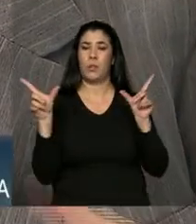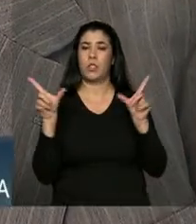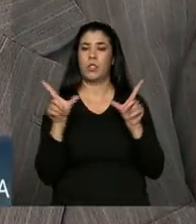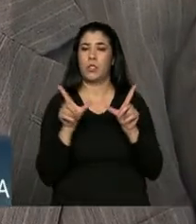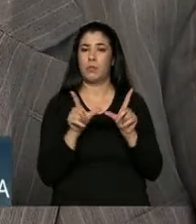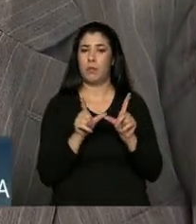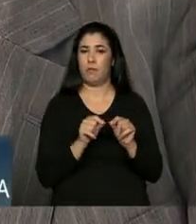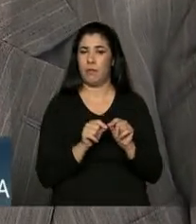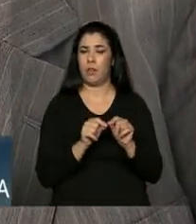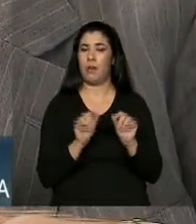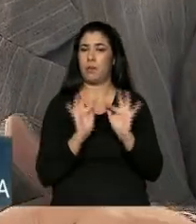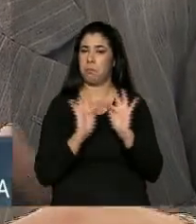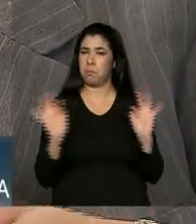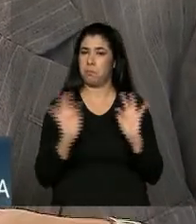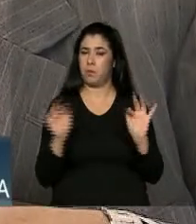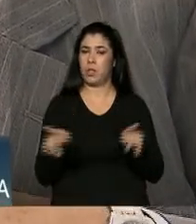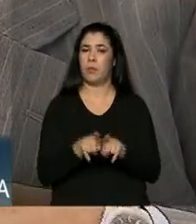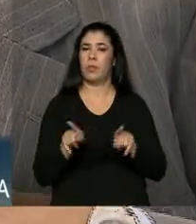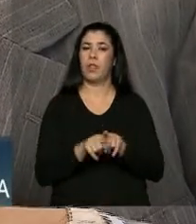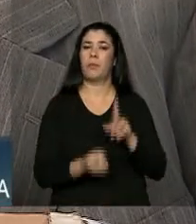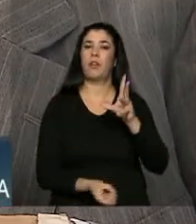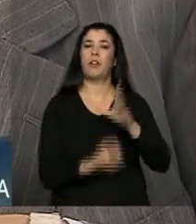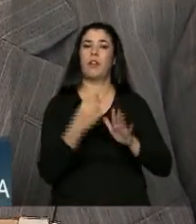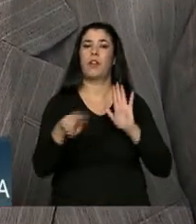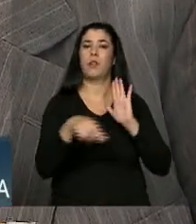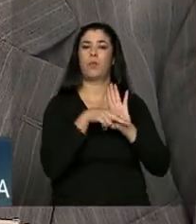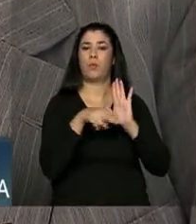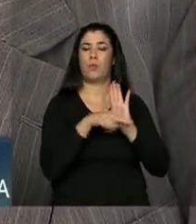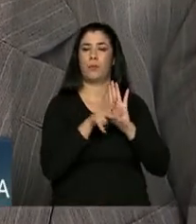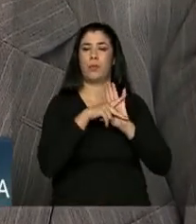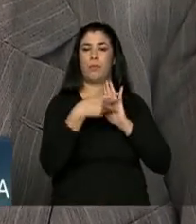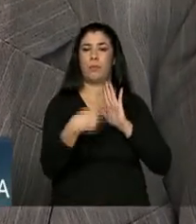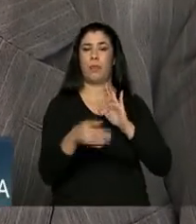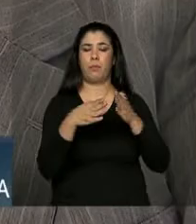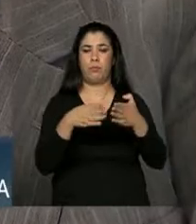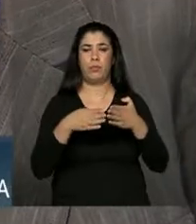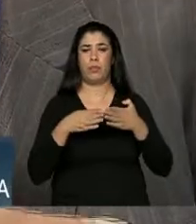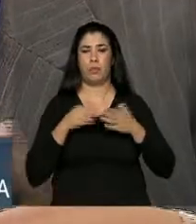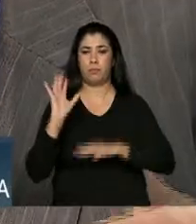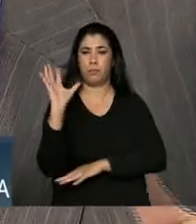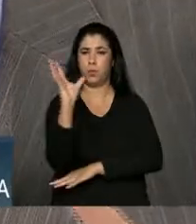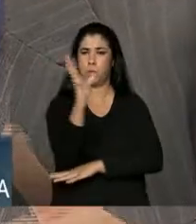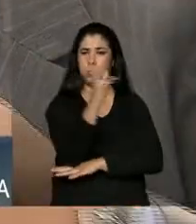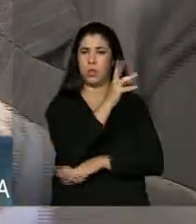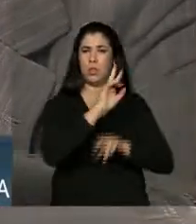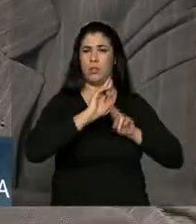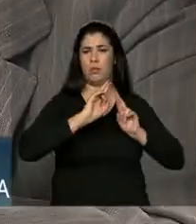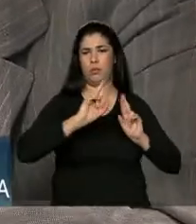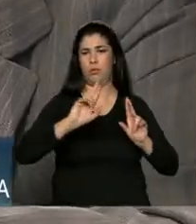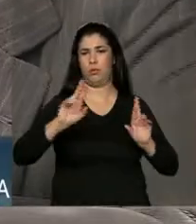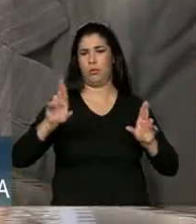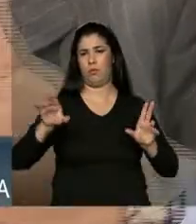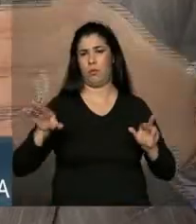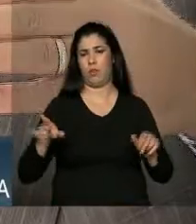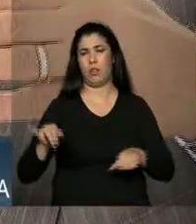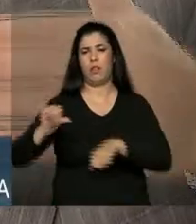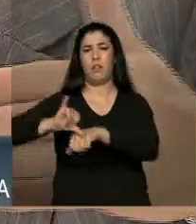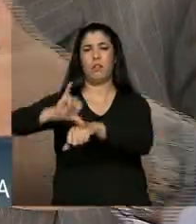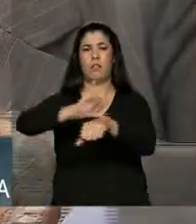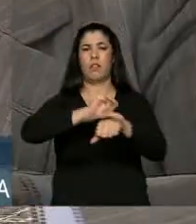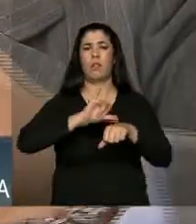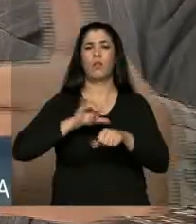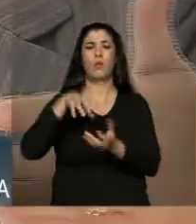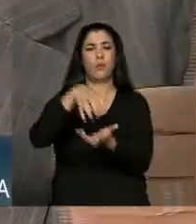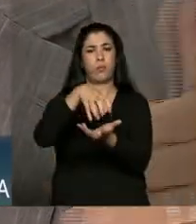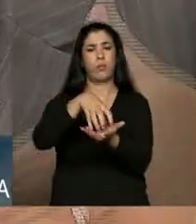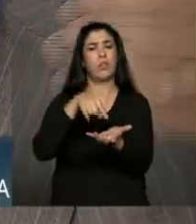licença ambiental e normatiza a a licença ambiental para diversos setores desses